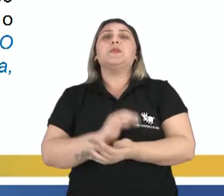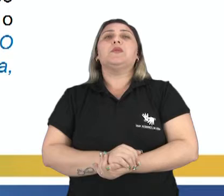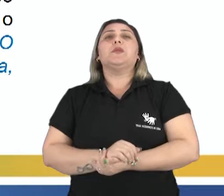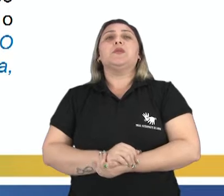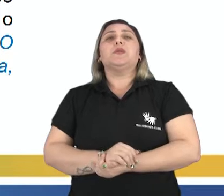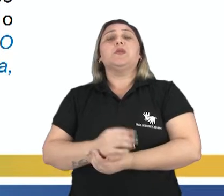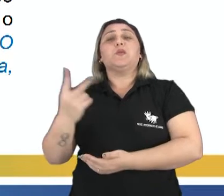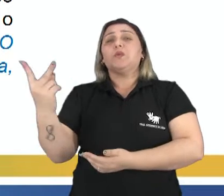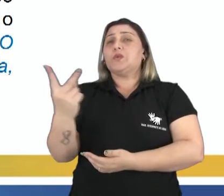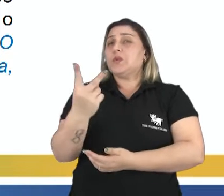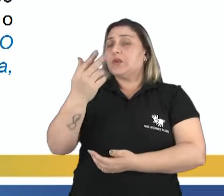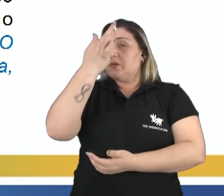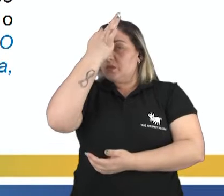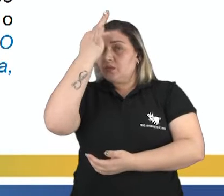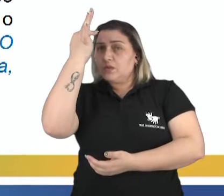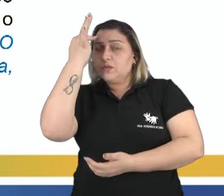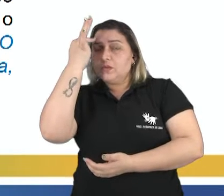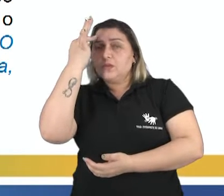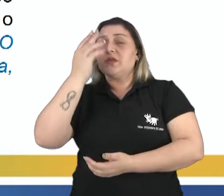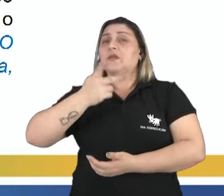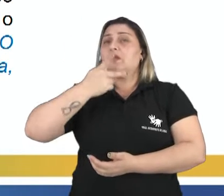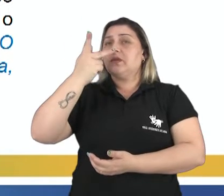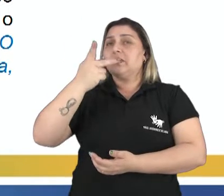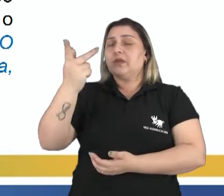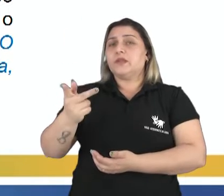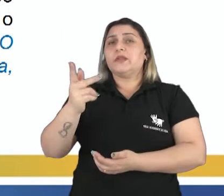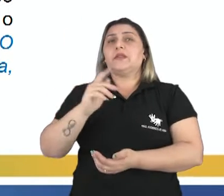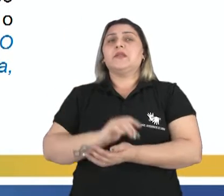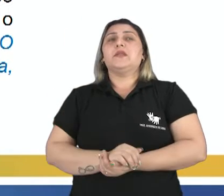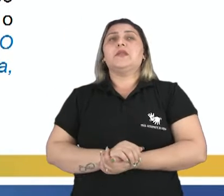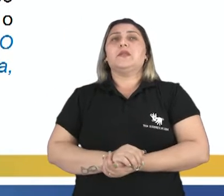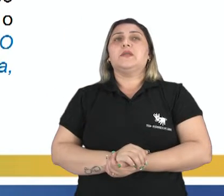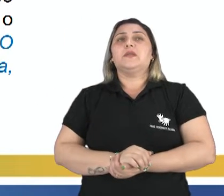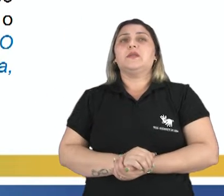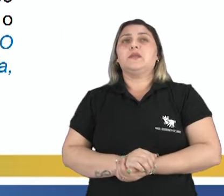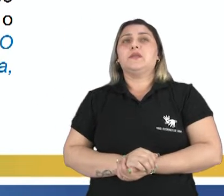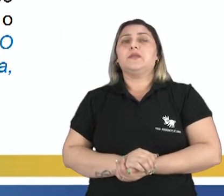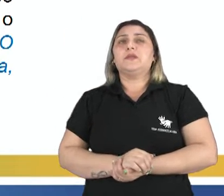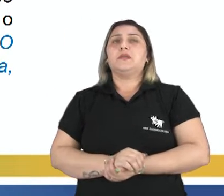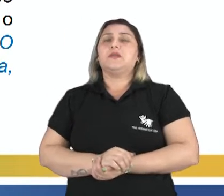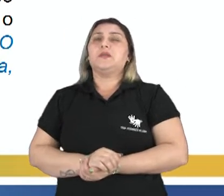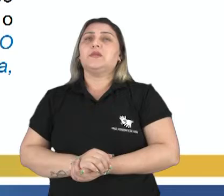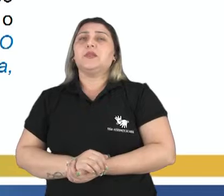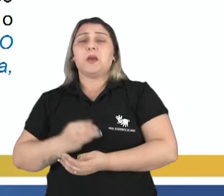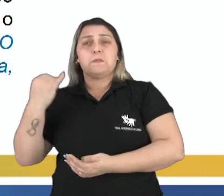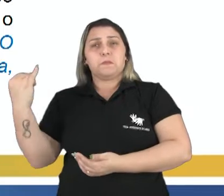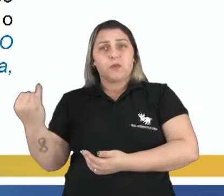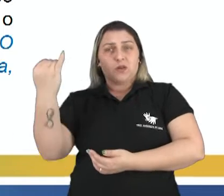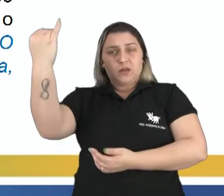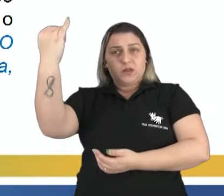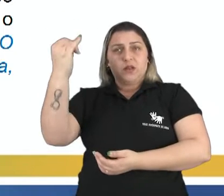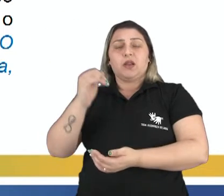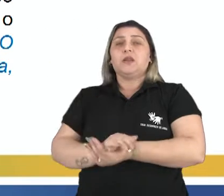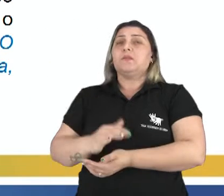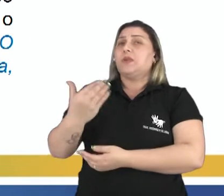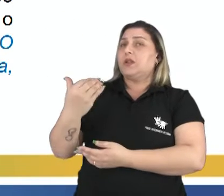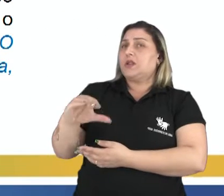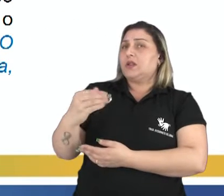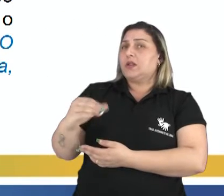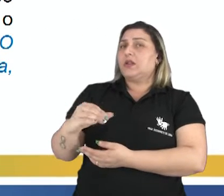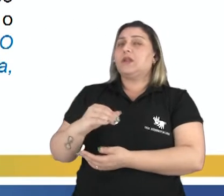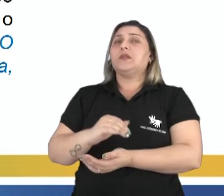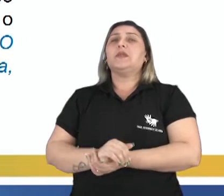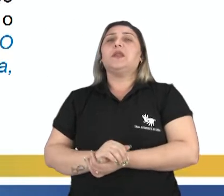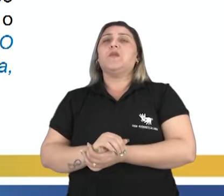Júlio Deleuze de Guattari, ele vai falar justamente nesses pontos que são importantes para a ciência